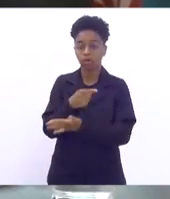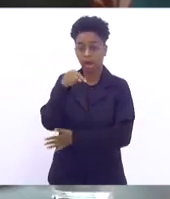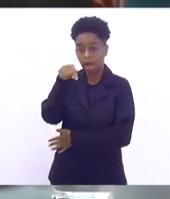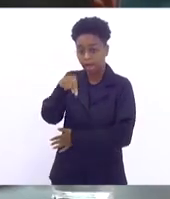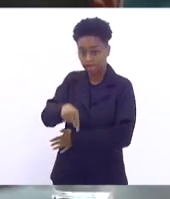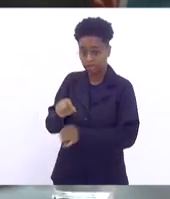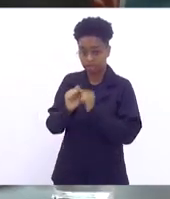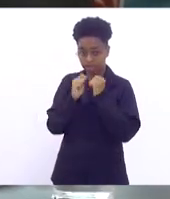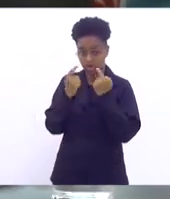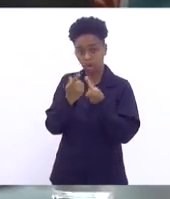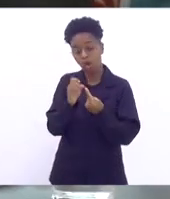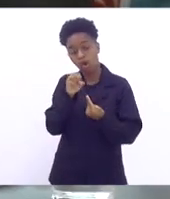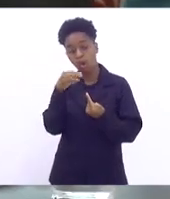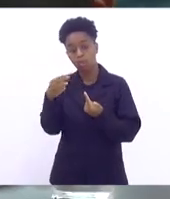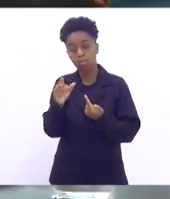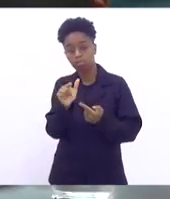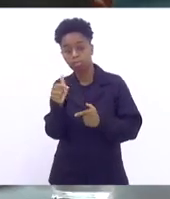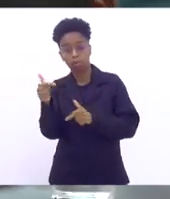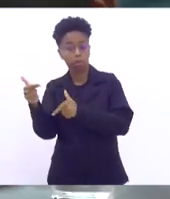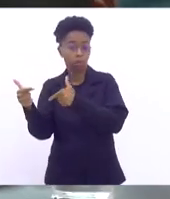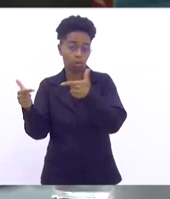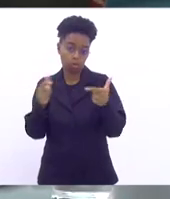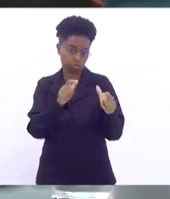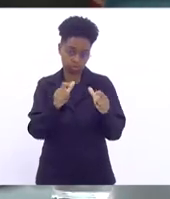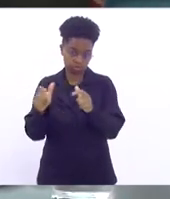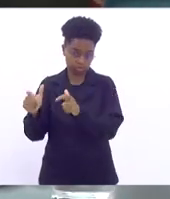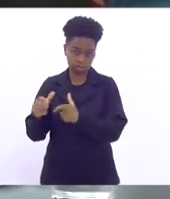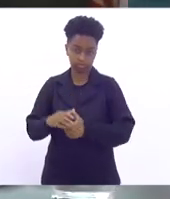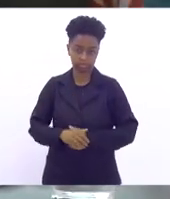poder ou fora dele